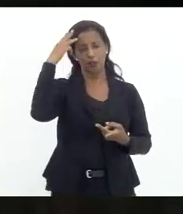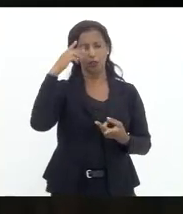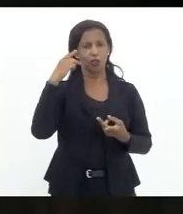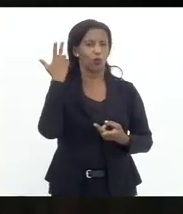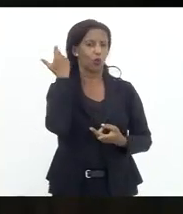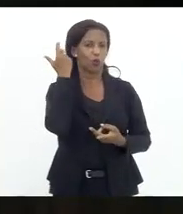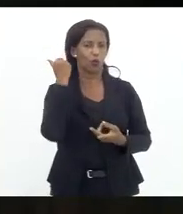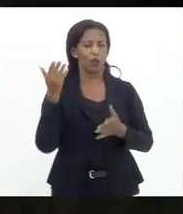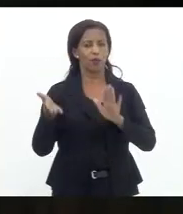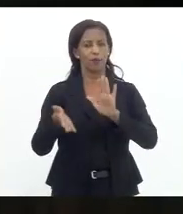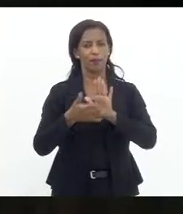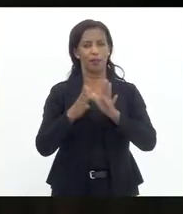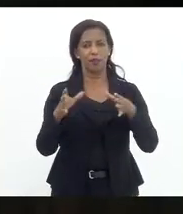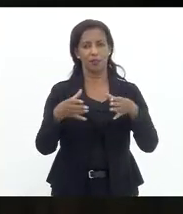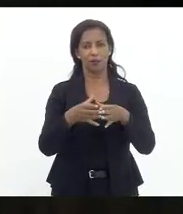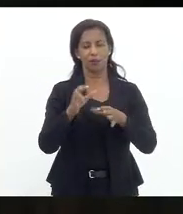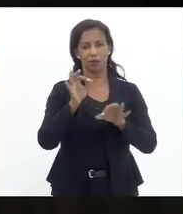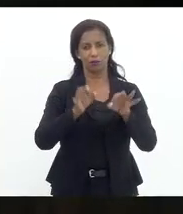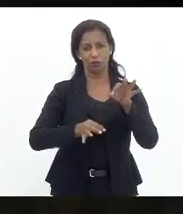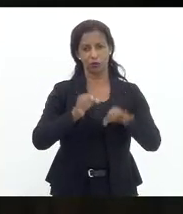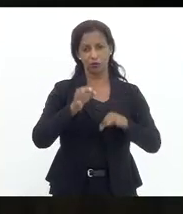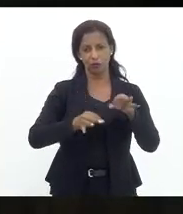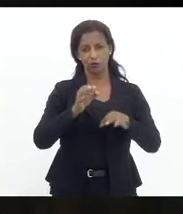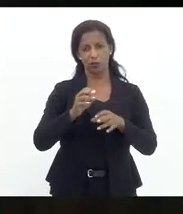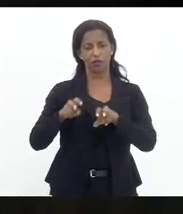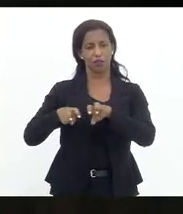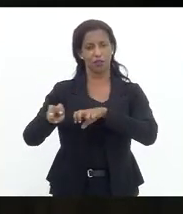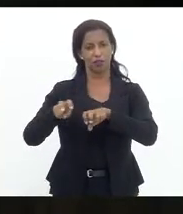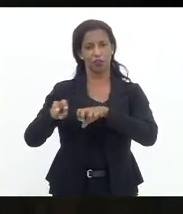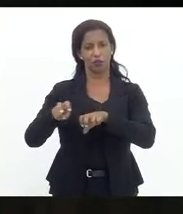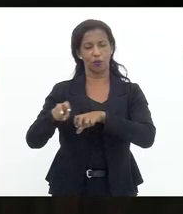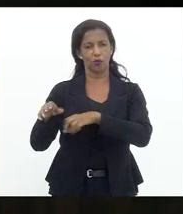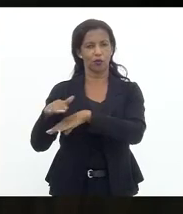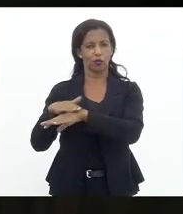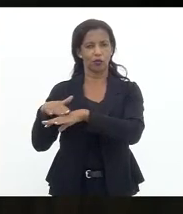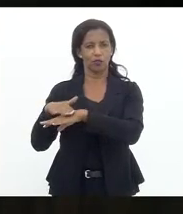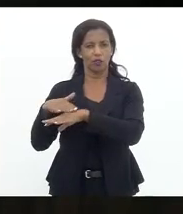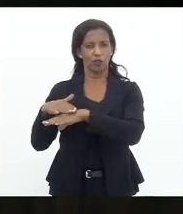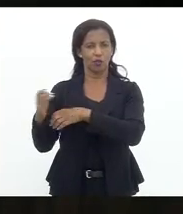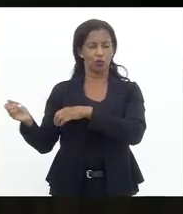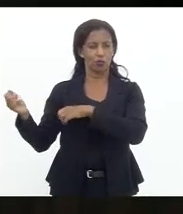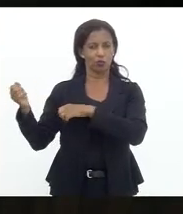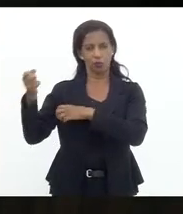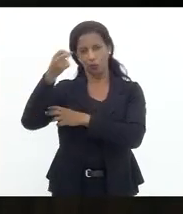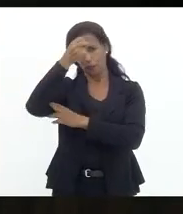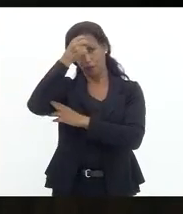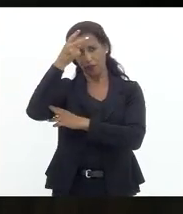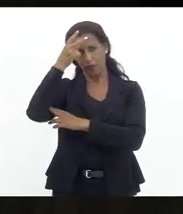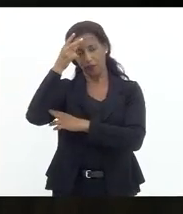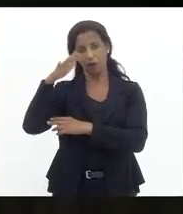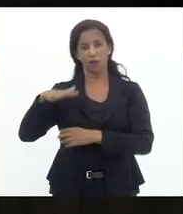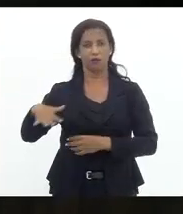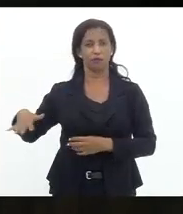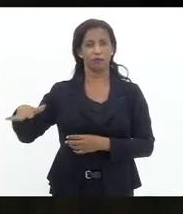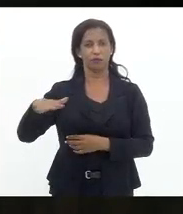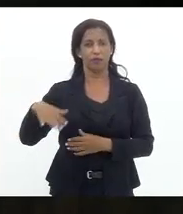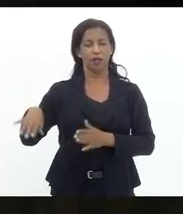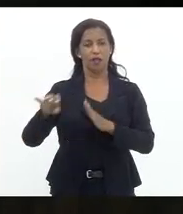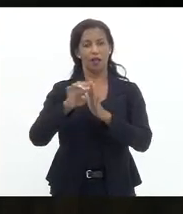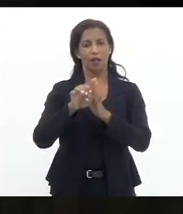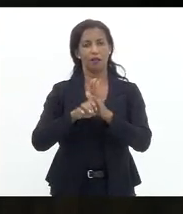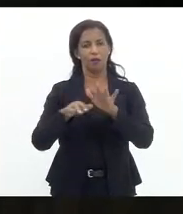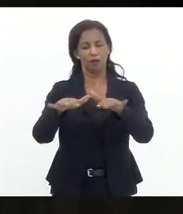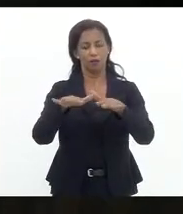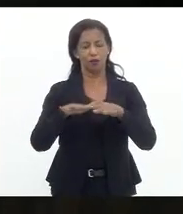Pendente de pareceres das Comissões de Constituição e Justiça, de transporte, de assuntos municipais e desenvolvimento regional, a emenda de